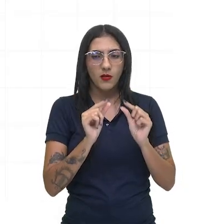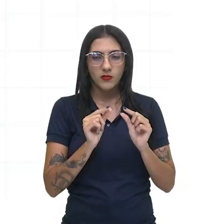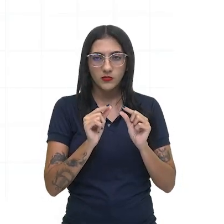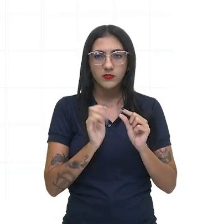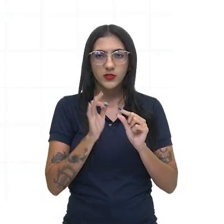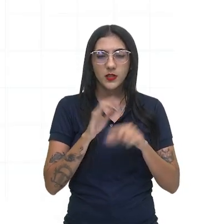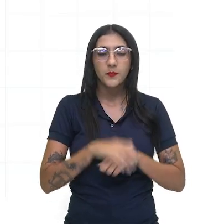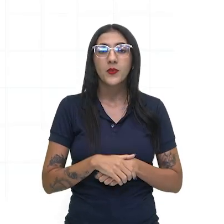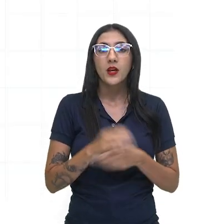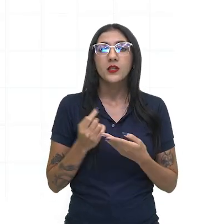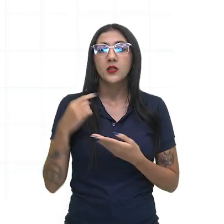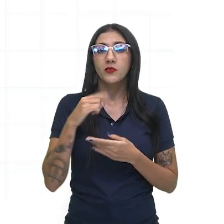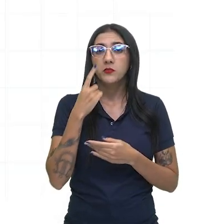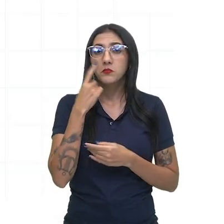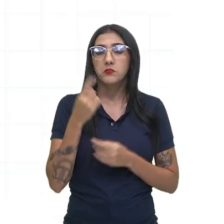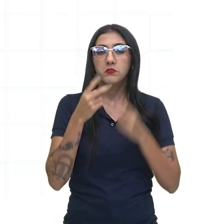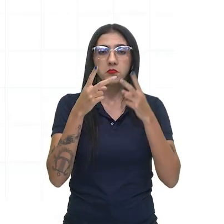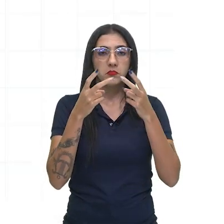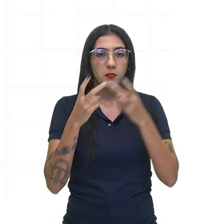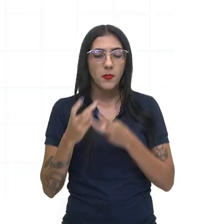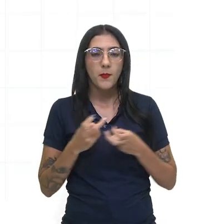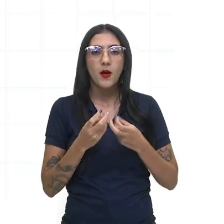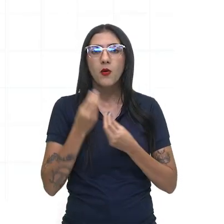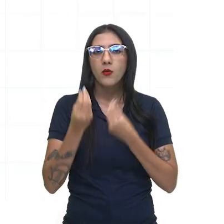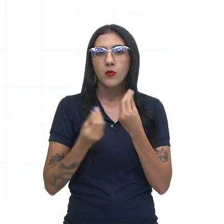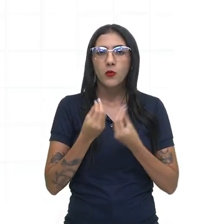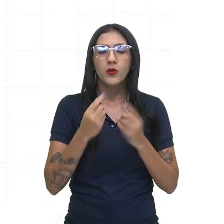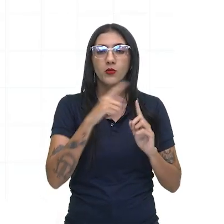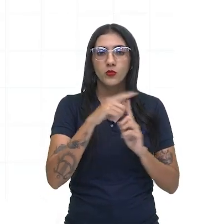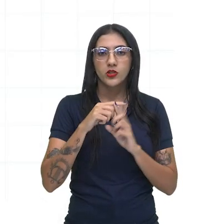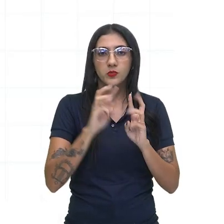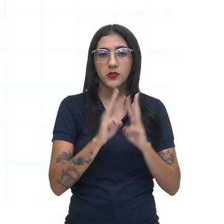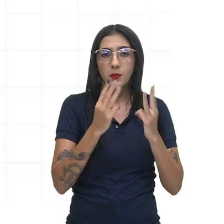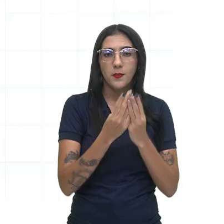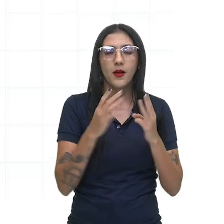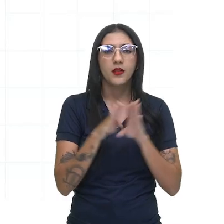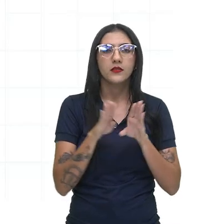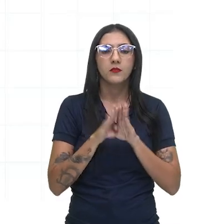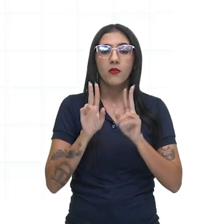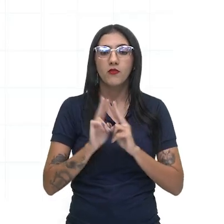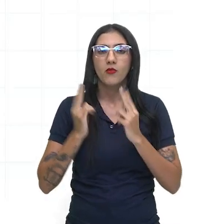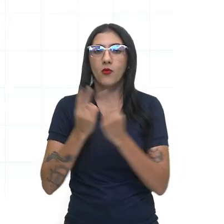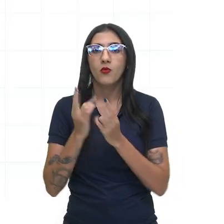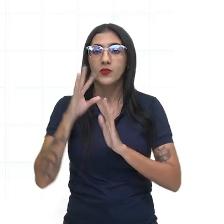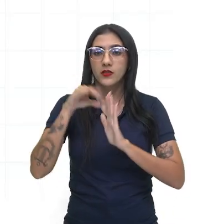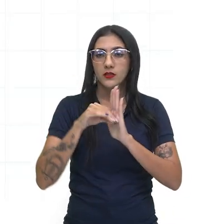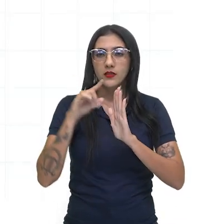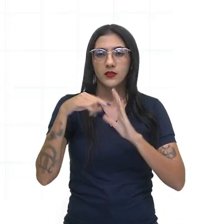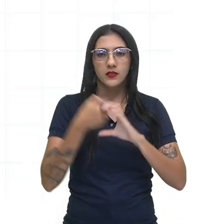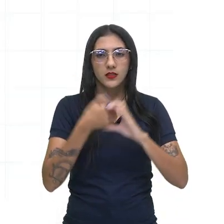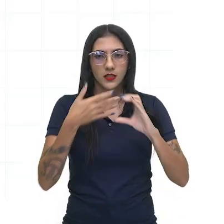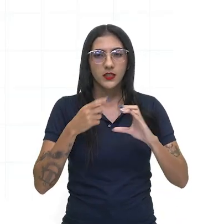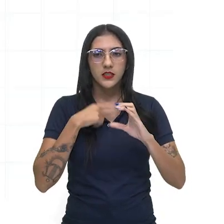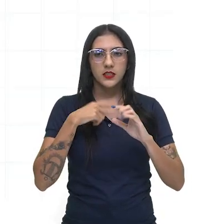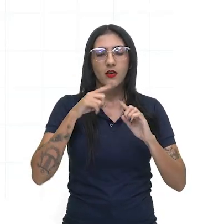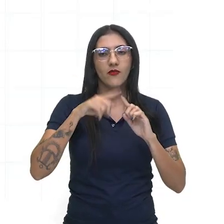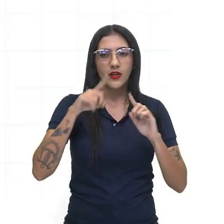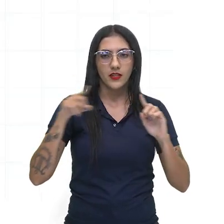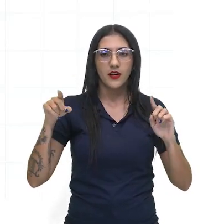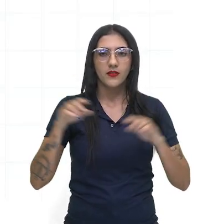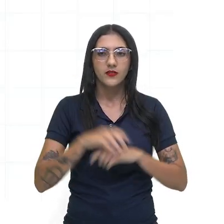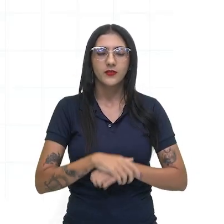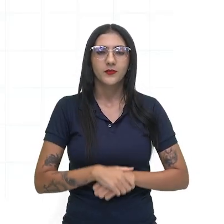bom? Então, e a forma e o volume da matéria nesse estado são